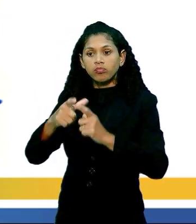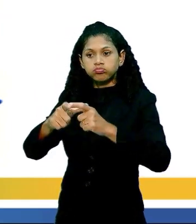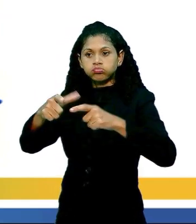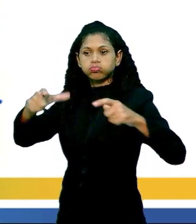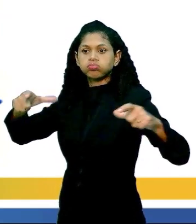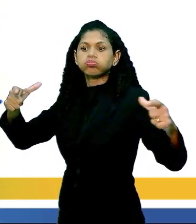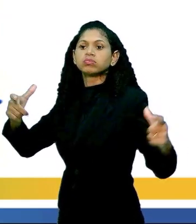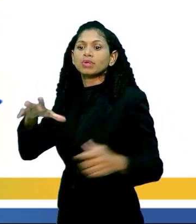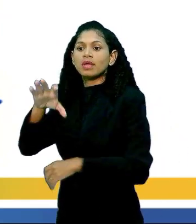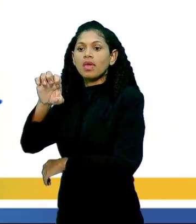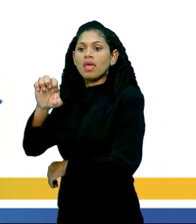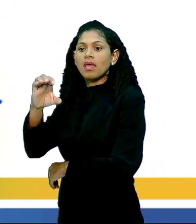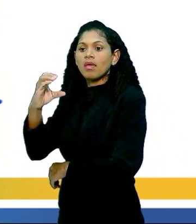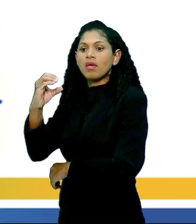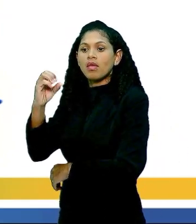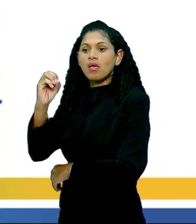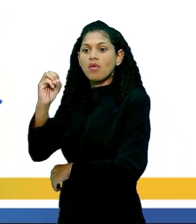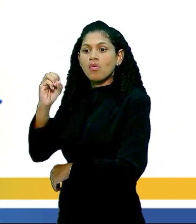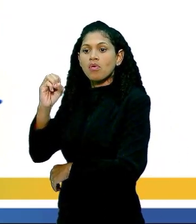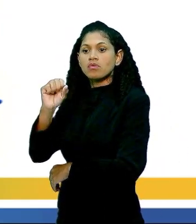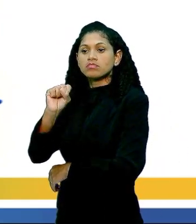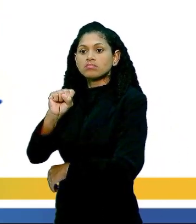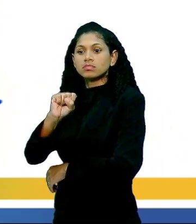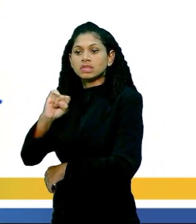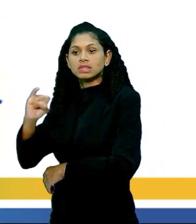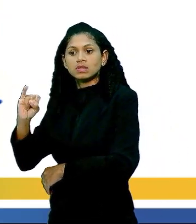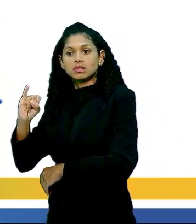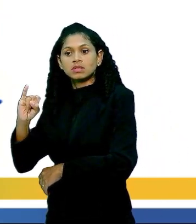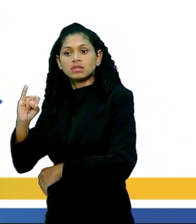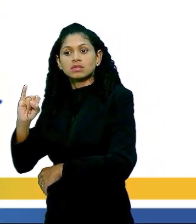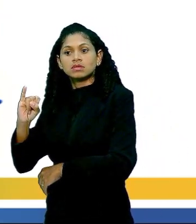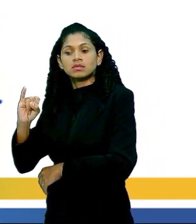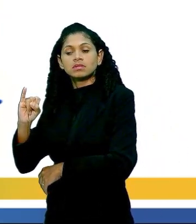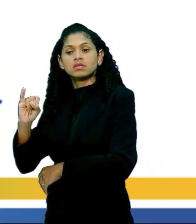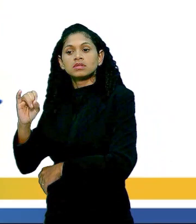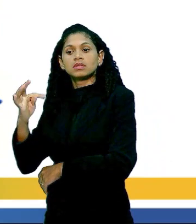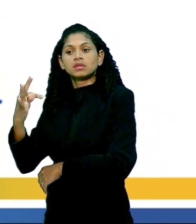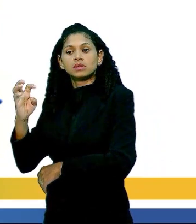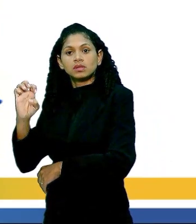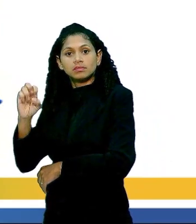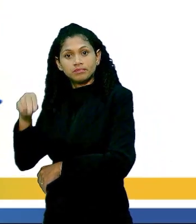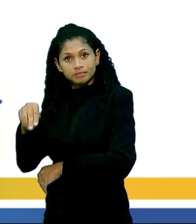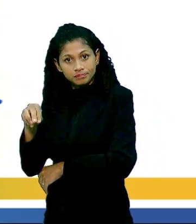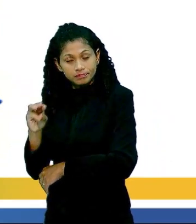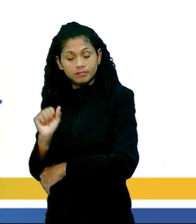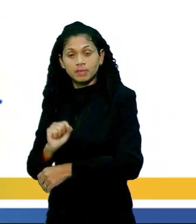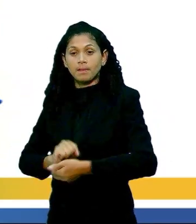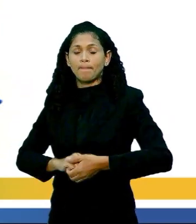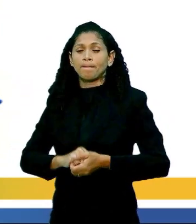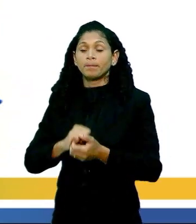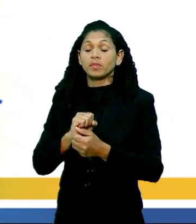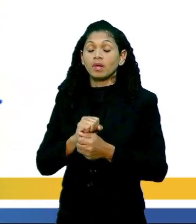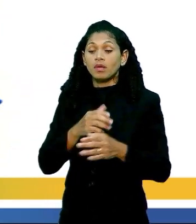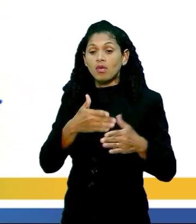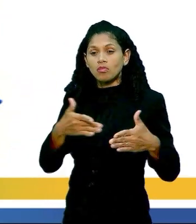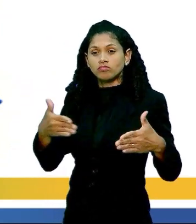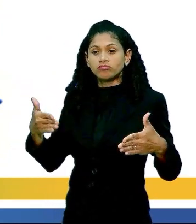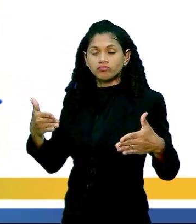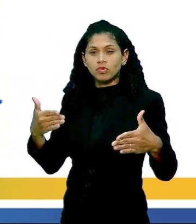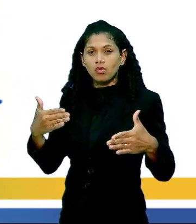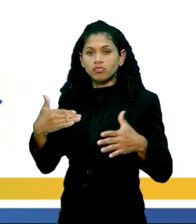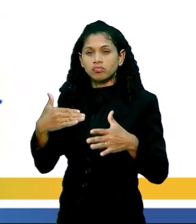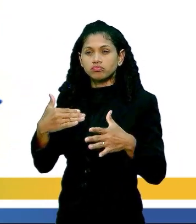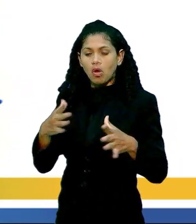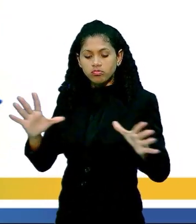As cadeias alimentares se tornarão mais intensas, mais complexas, formando teias alimentares ainda